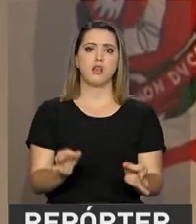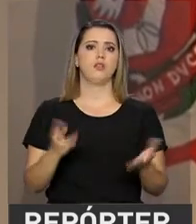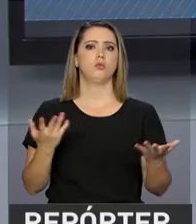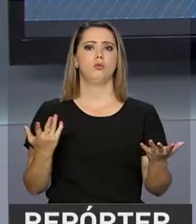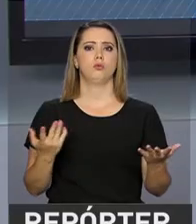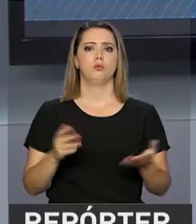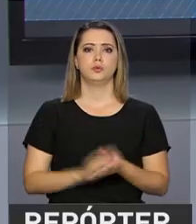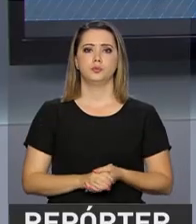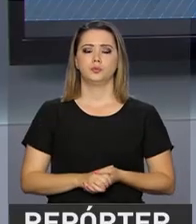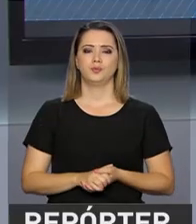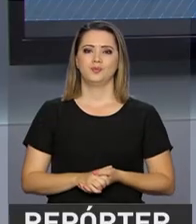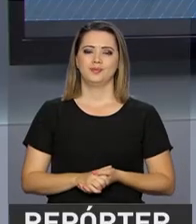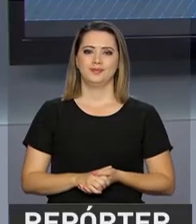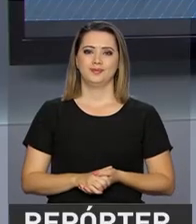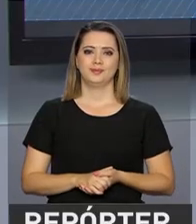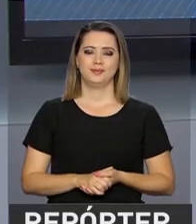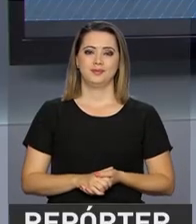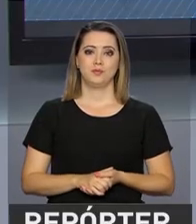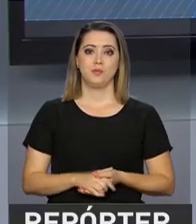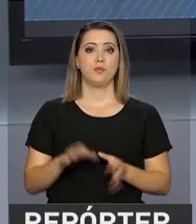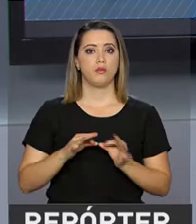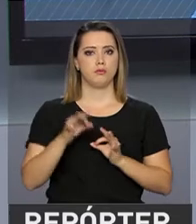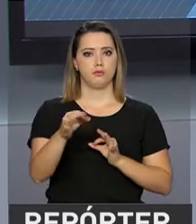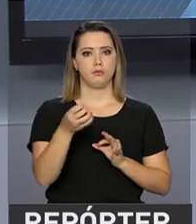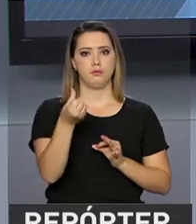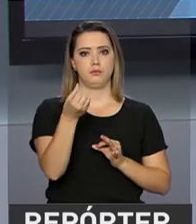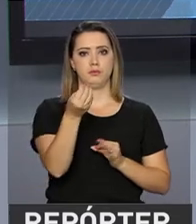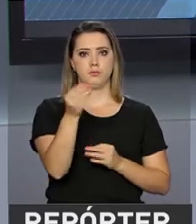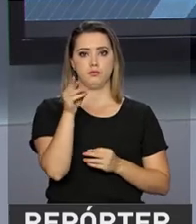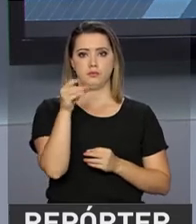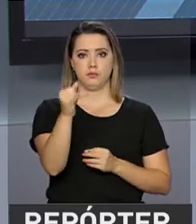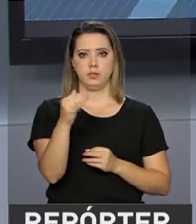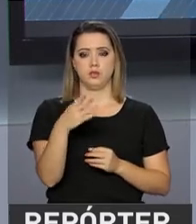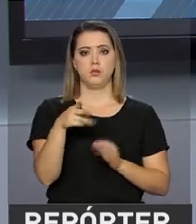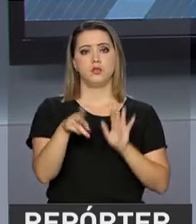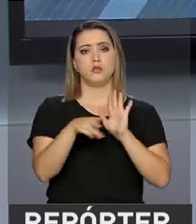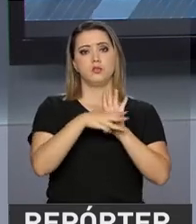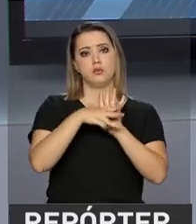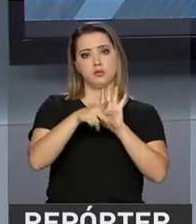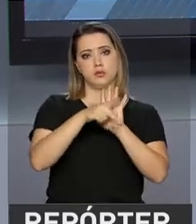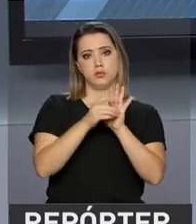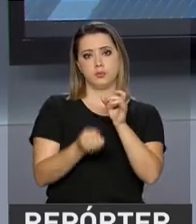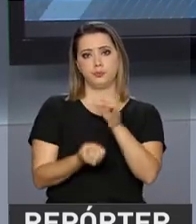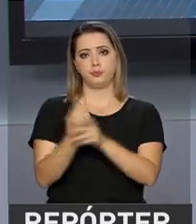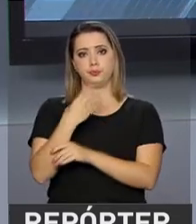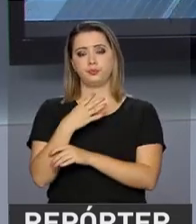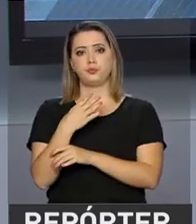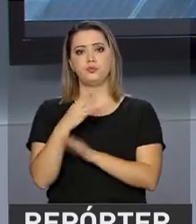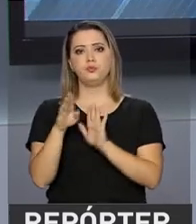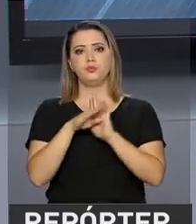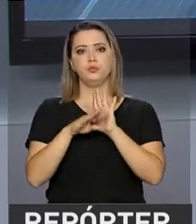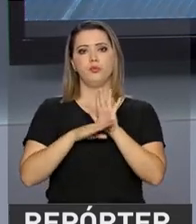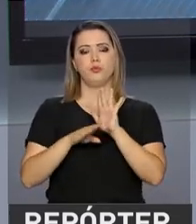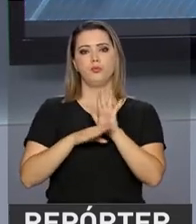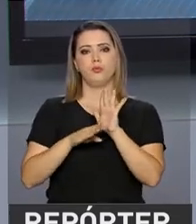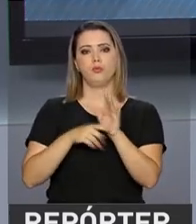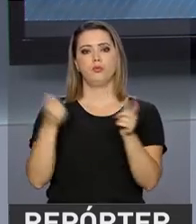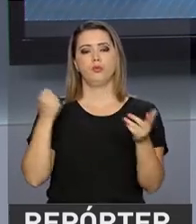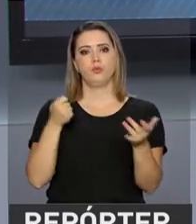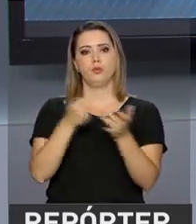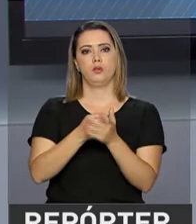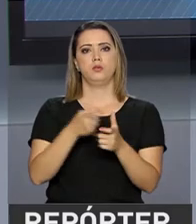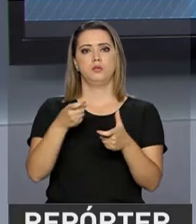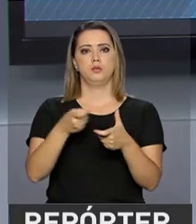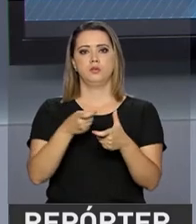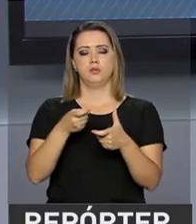naturalidade. Foi prorrogada por 60 dias a medida provisória que criou o Programa Especial de Regularização